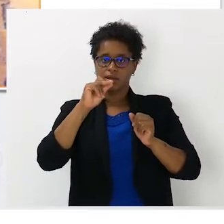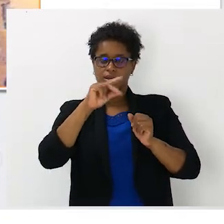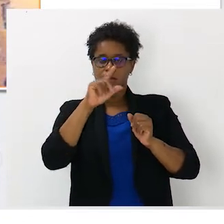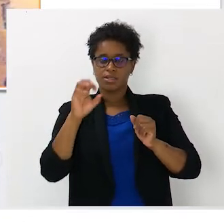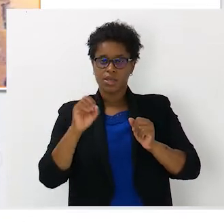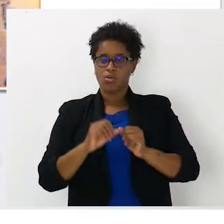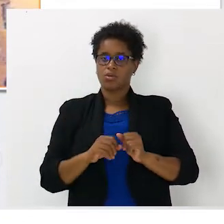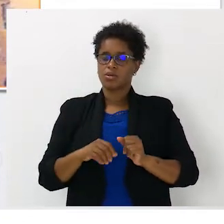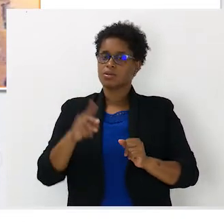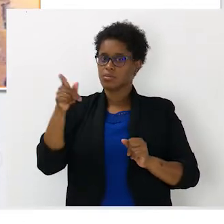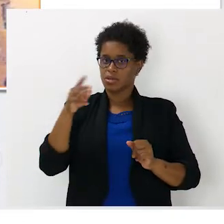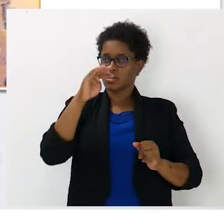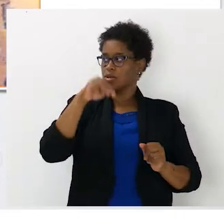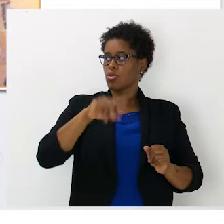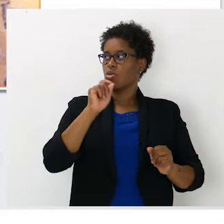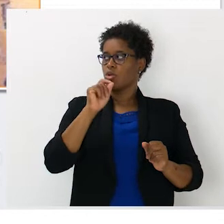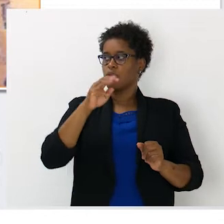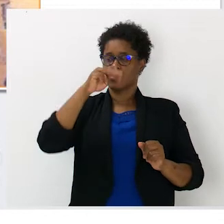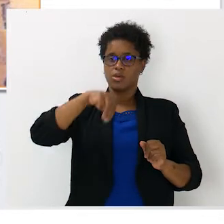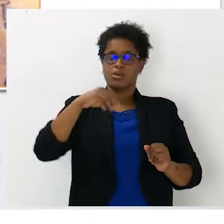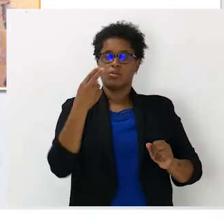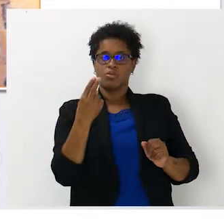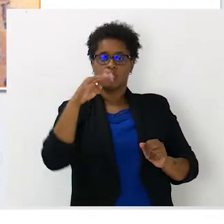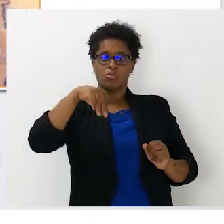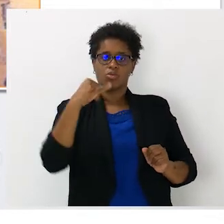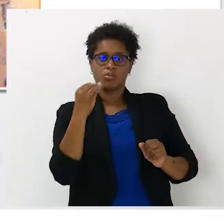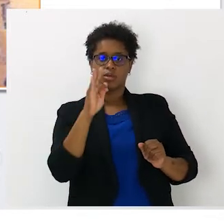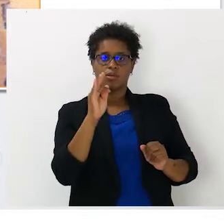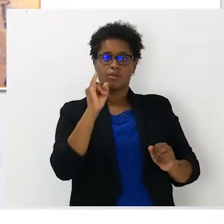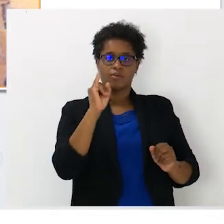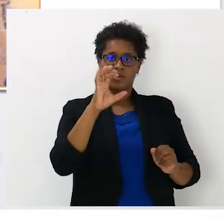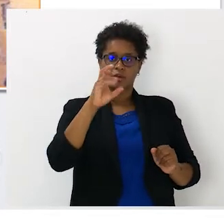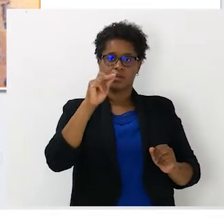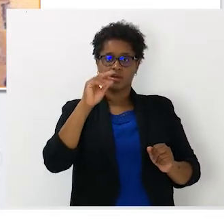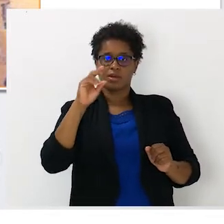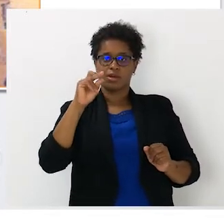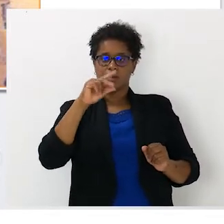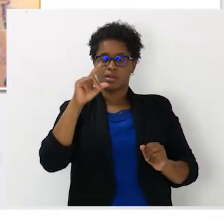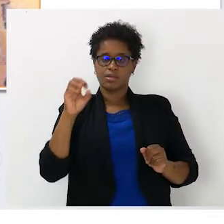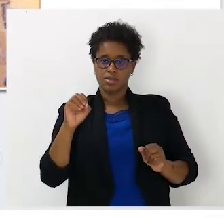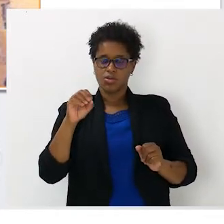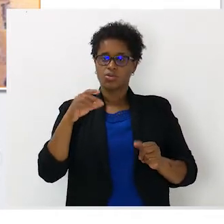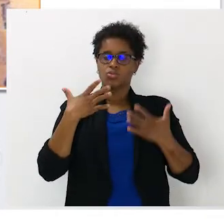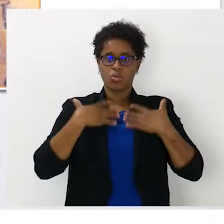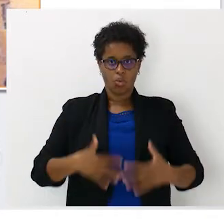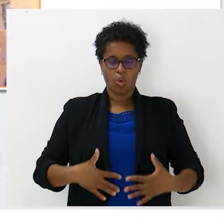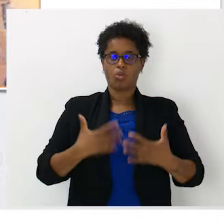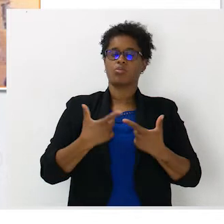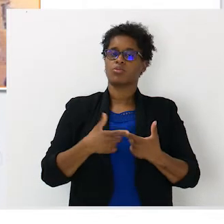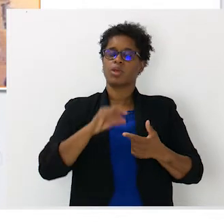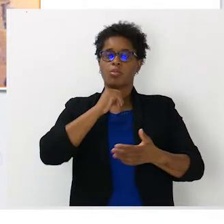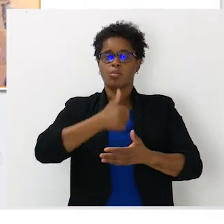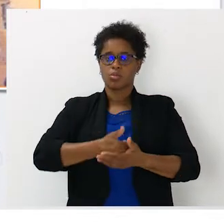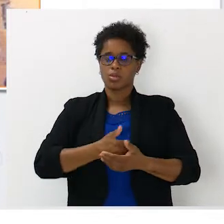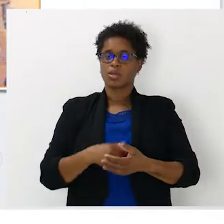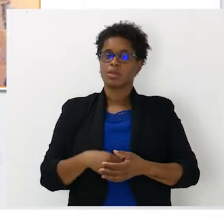Então temos ali mumificação dos corpos, a imortalidade e a